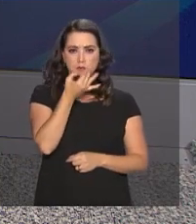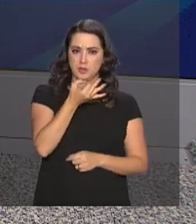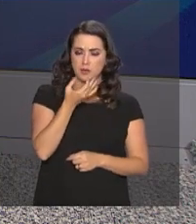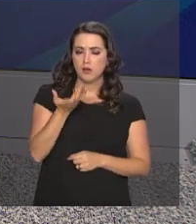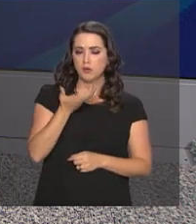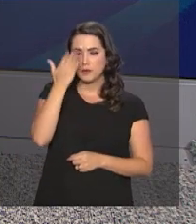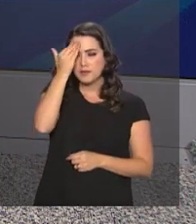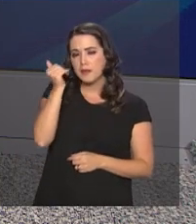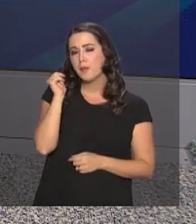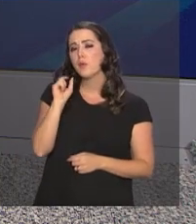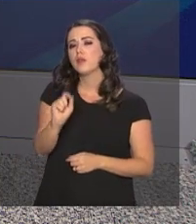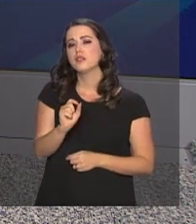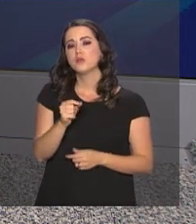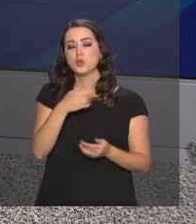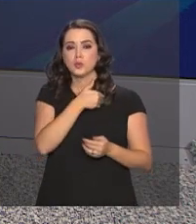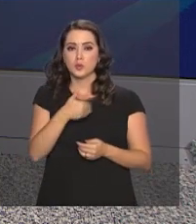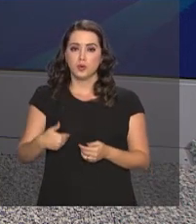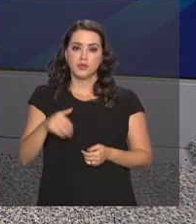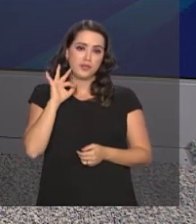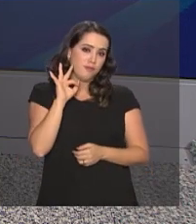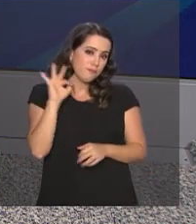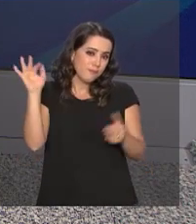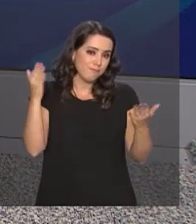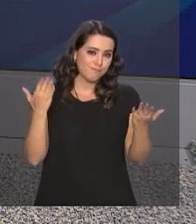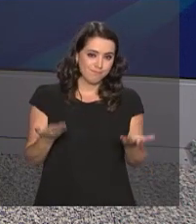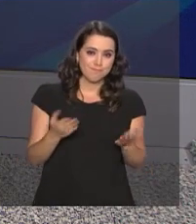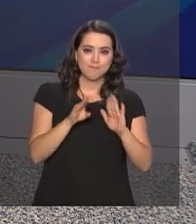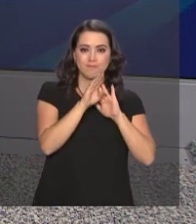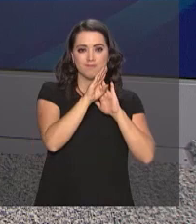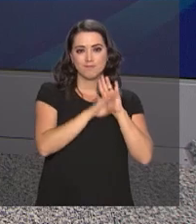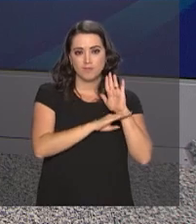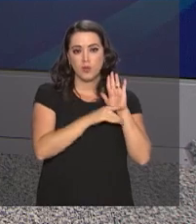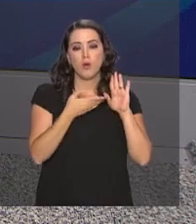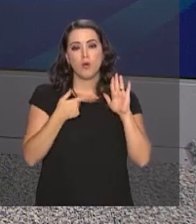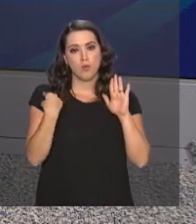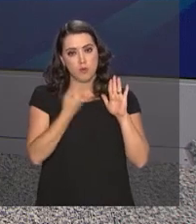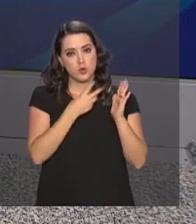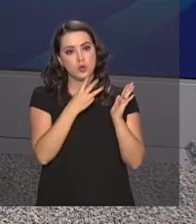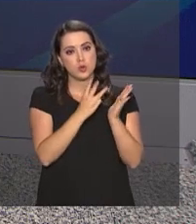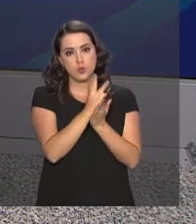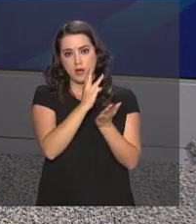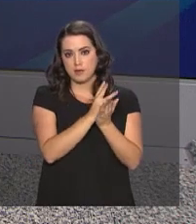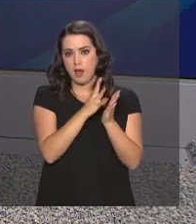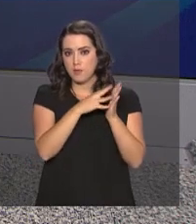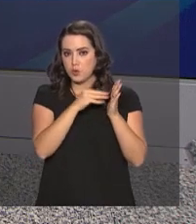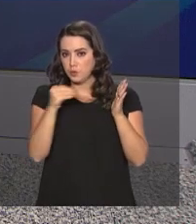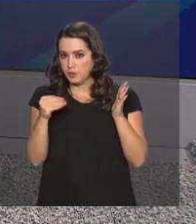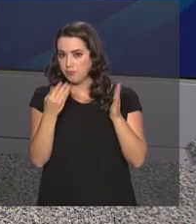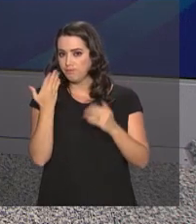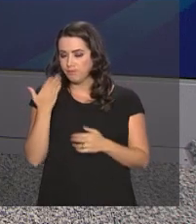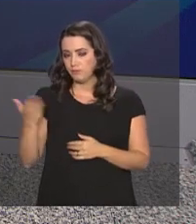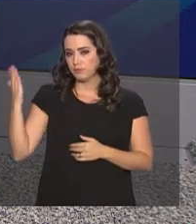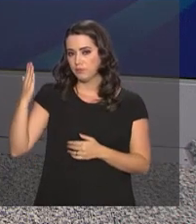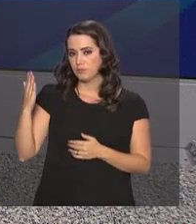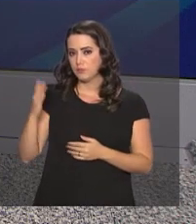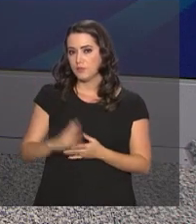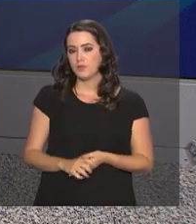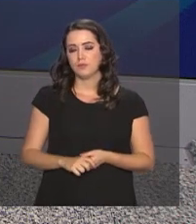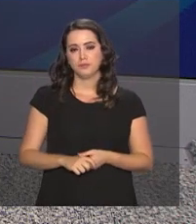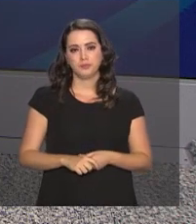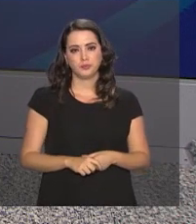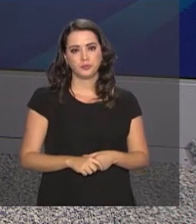suas sugestões de reportagens e dúvidas sobre programas e ações do governo federal para o nosso ataque anote aí o número 61